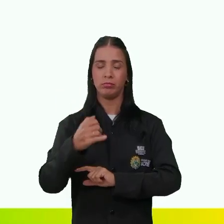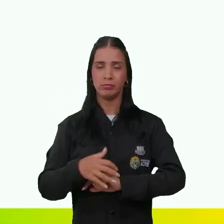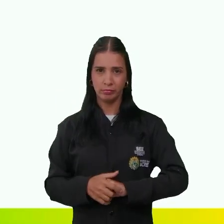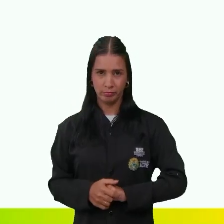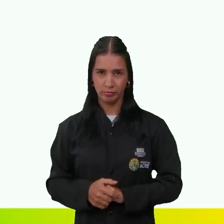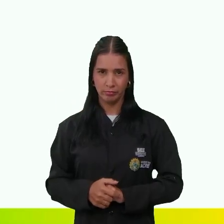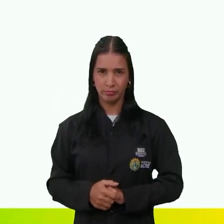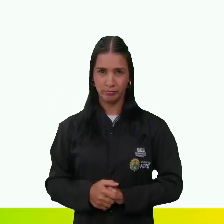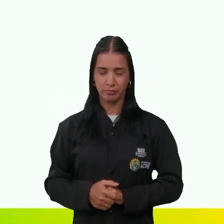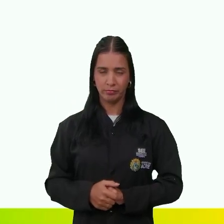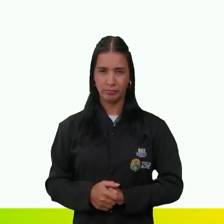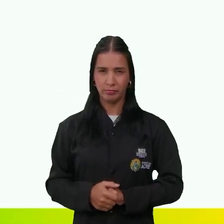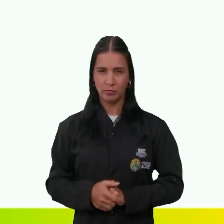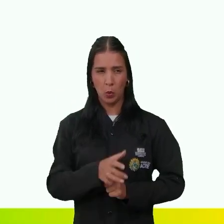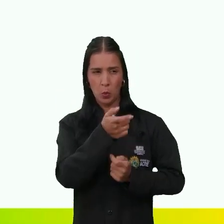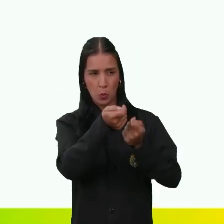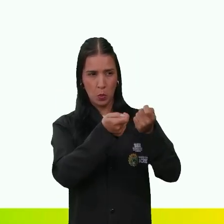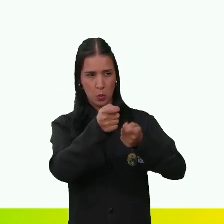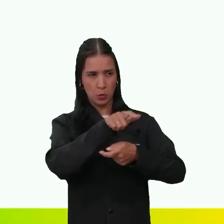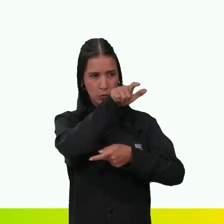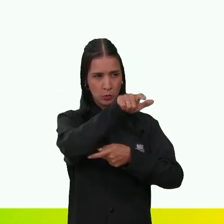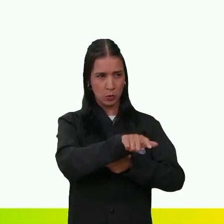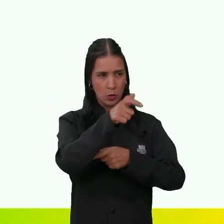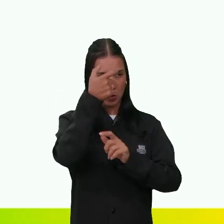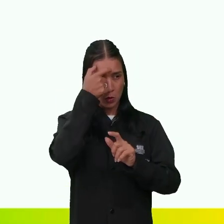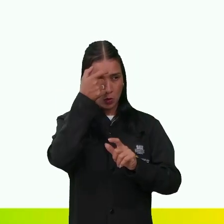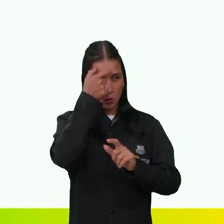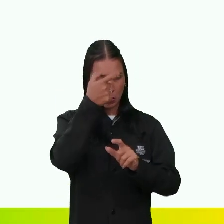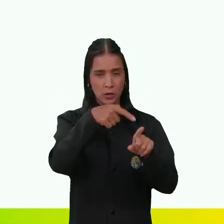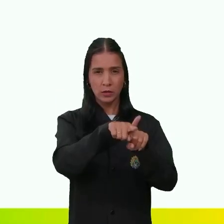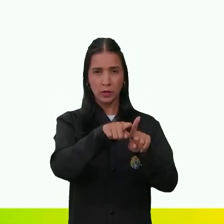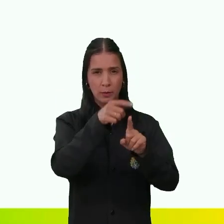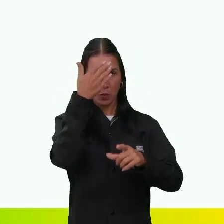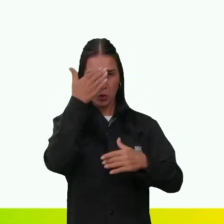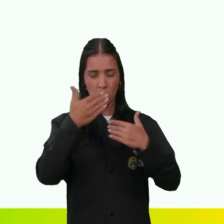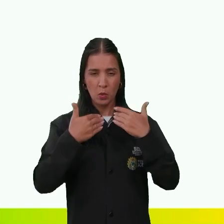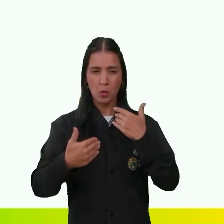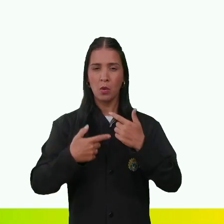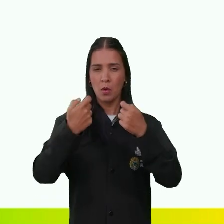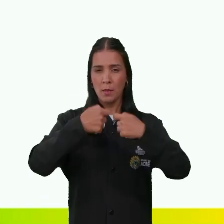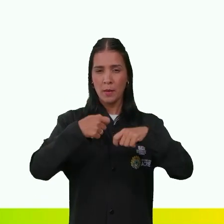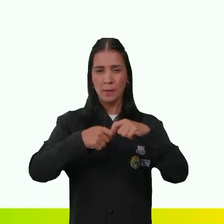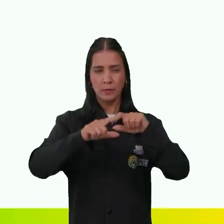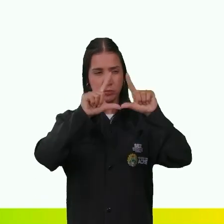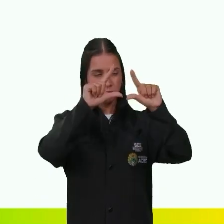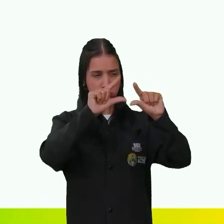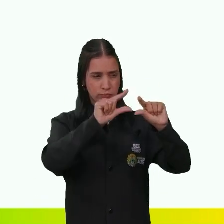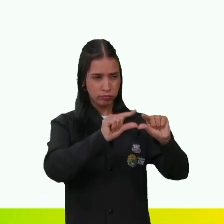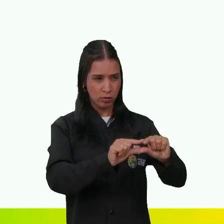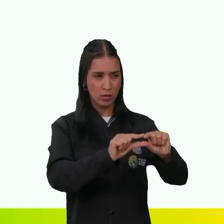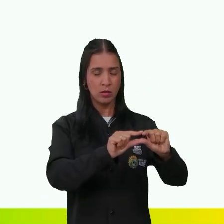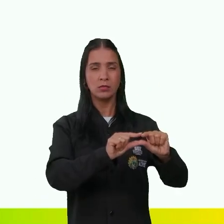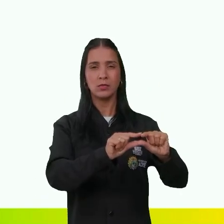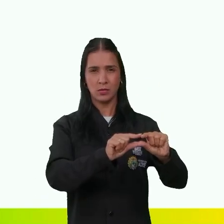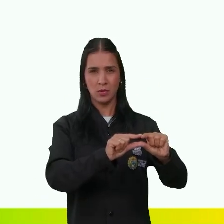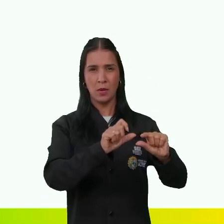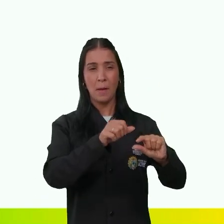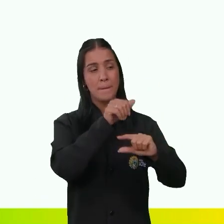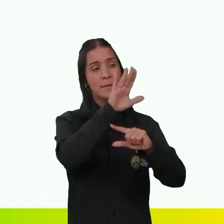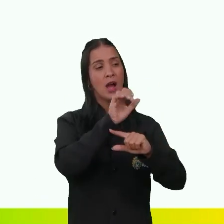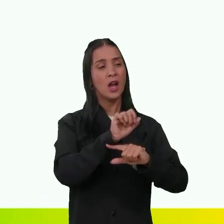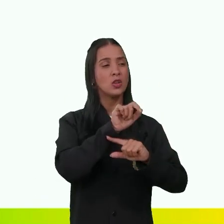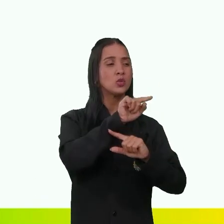o controle sobre o corpo e sobre a mente, eles devem ser equivalentes? Deve ter o controle mais de um do que do